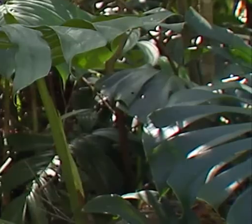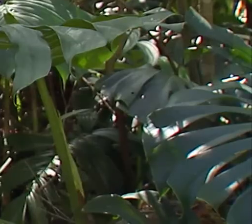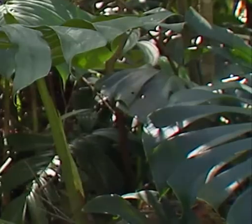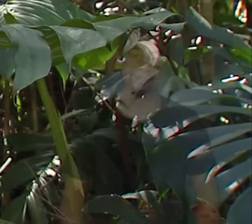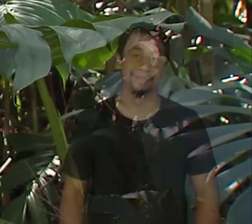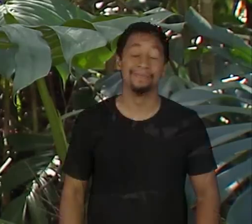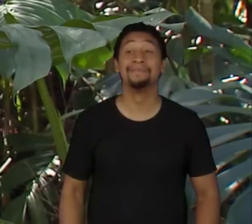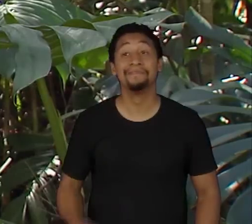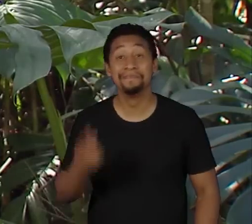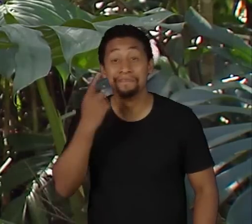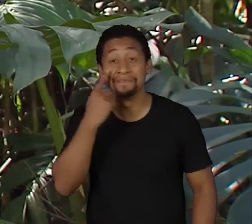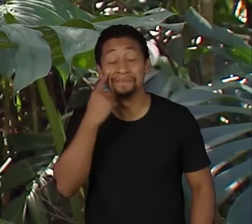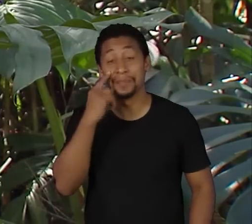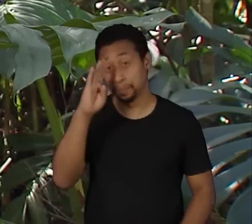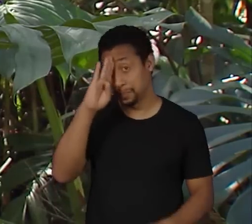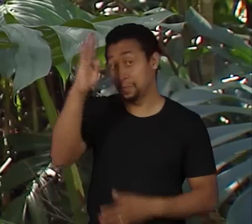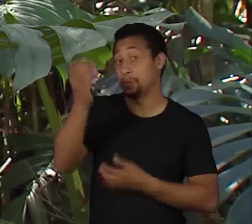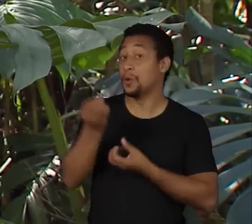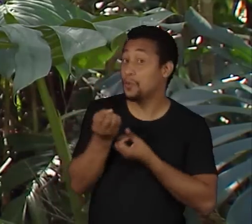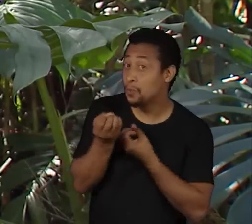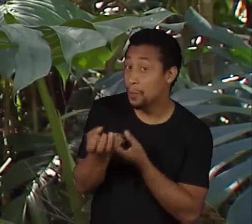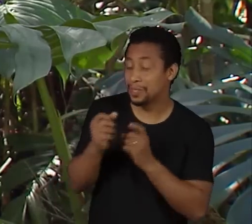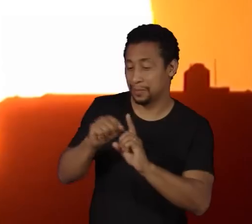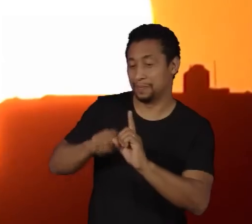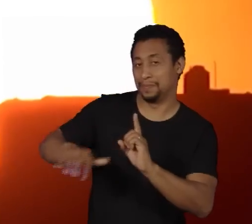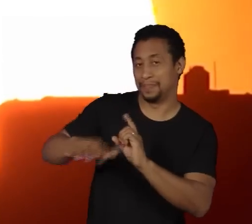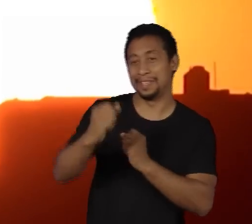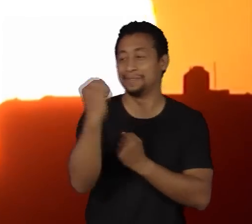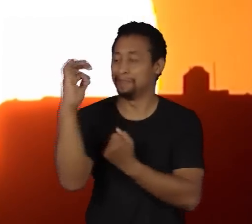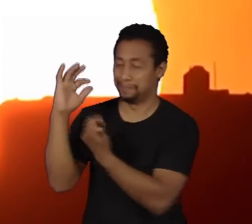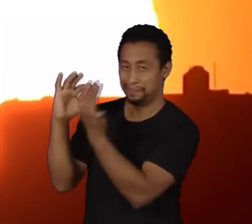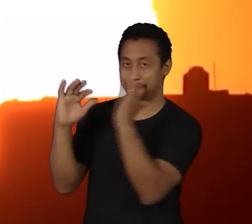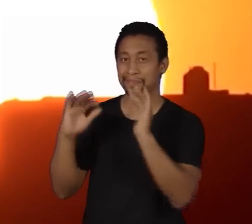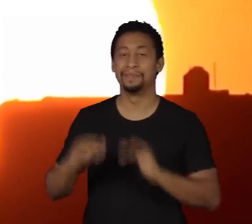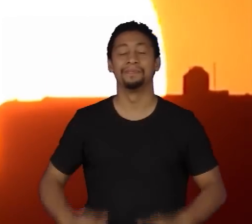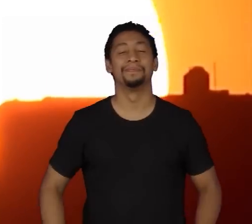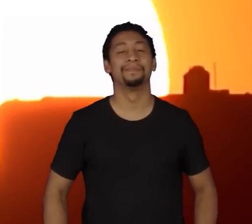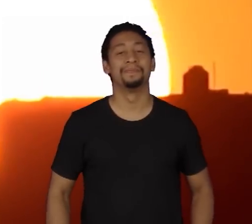Vamos às principais notícias da área socioambiental.